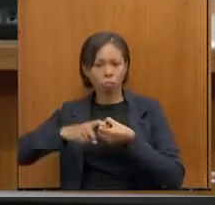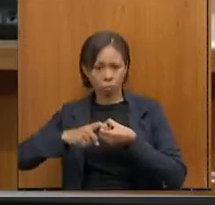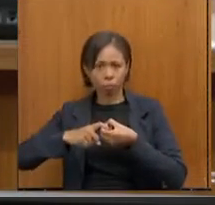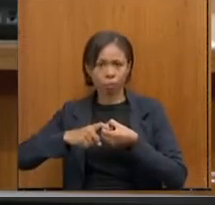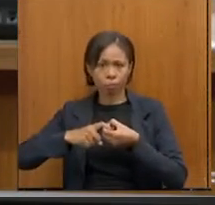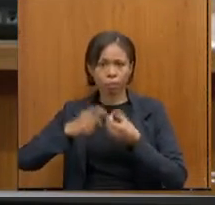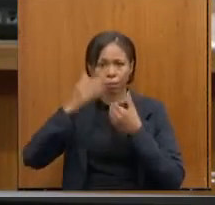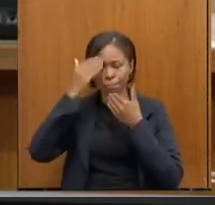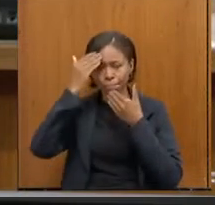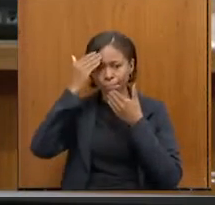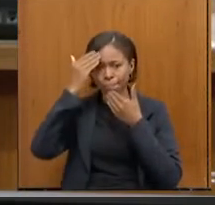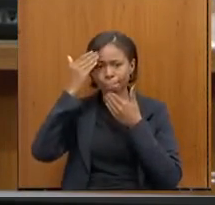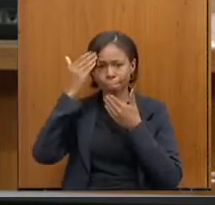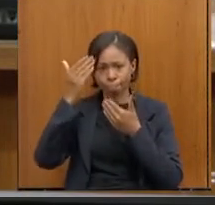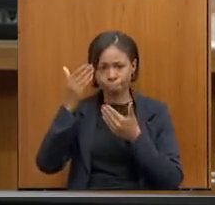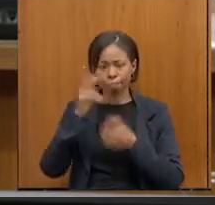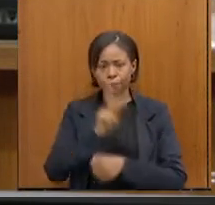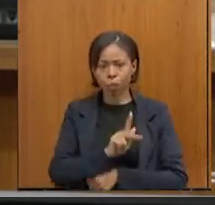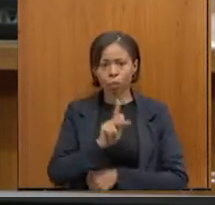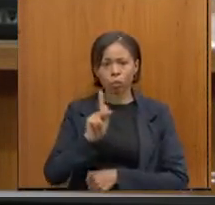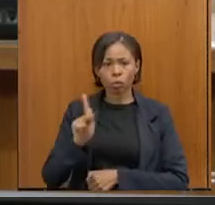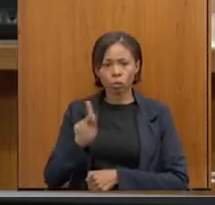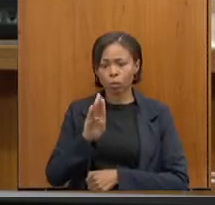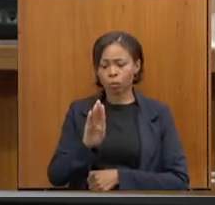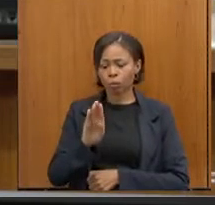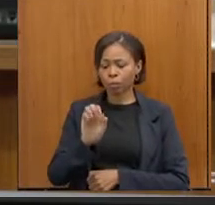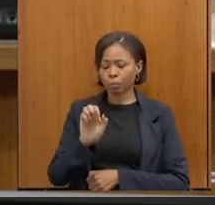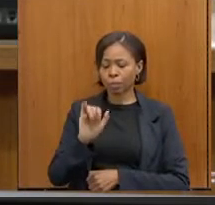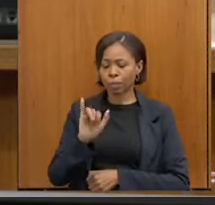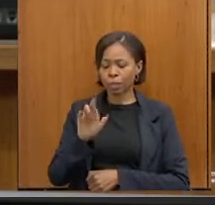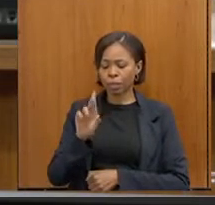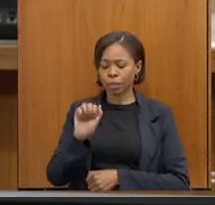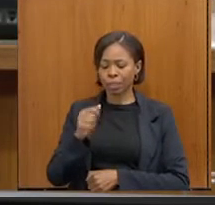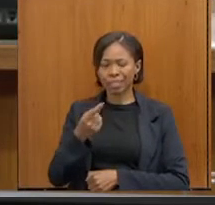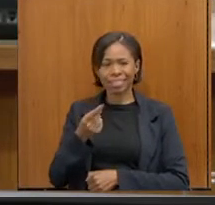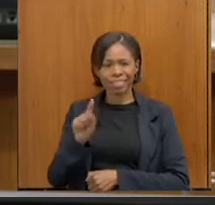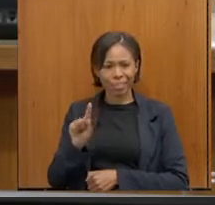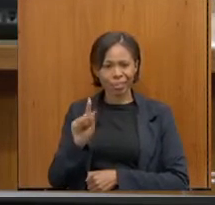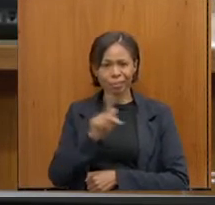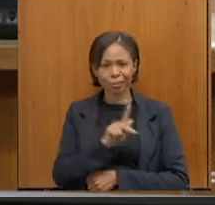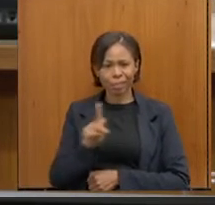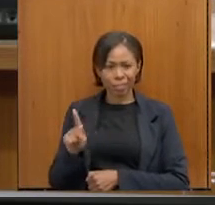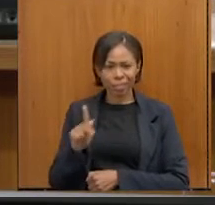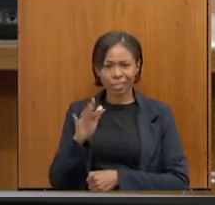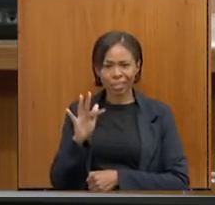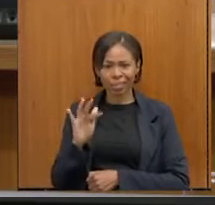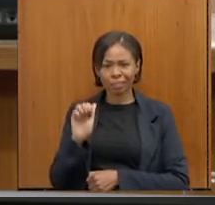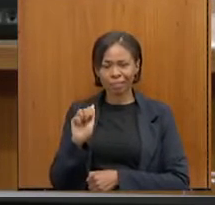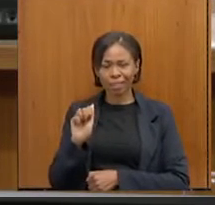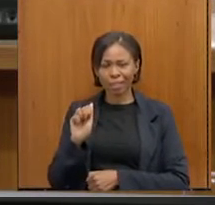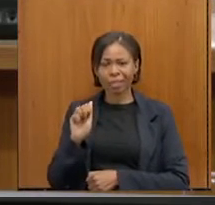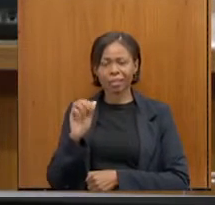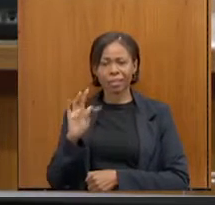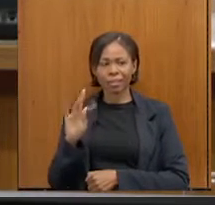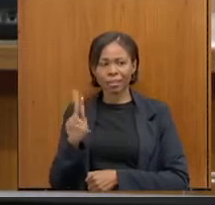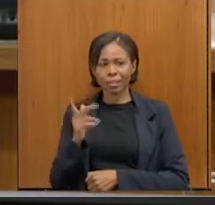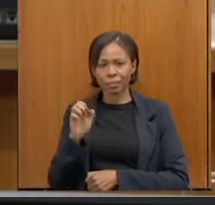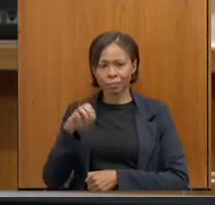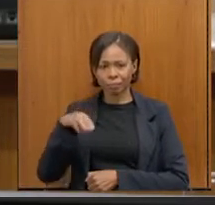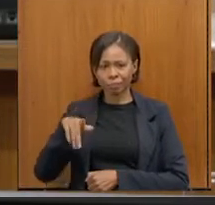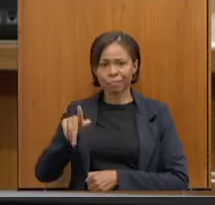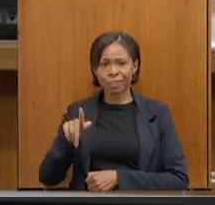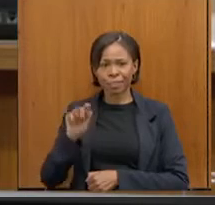aqui agradecer imensamente o professor Beirão presidente da fapemig e tem sido um grande aliado